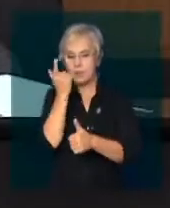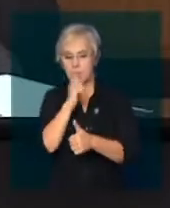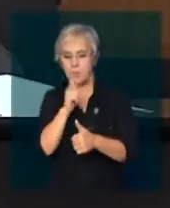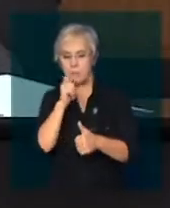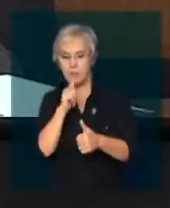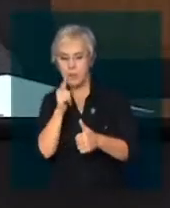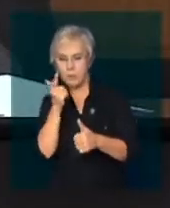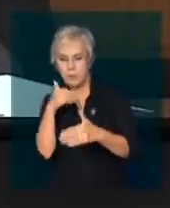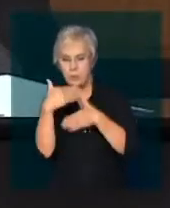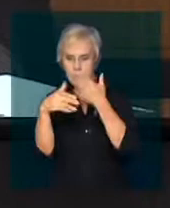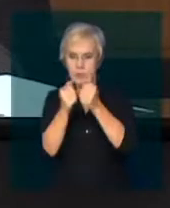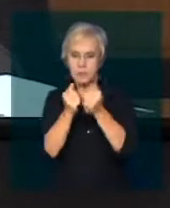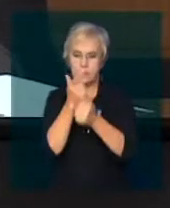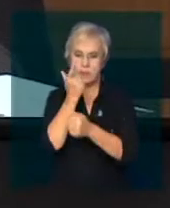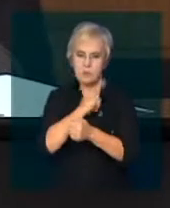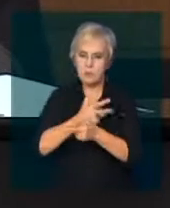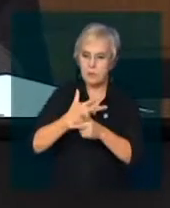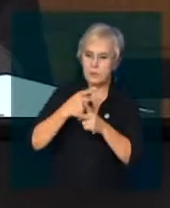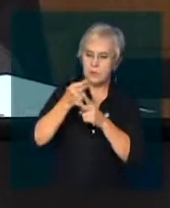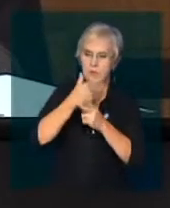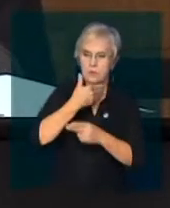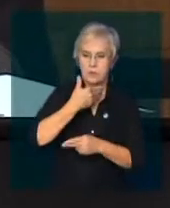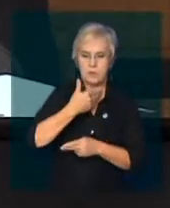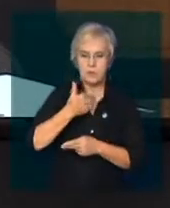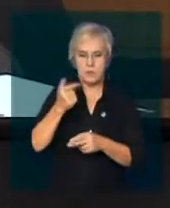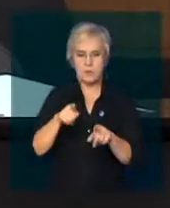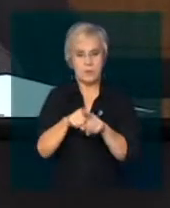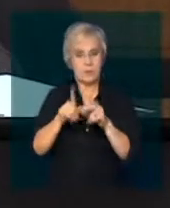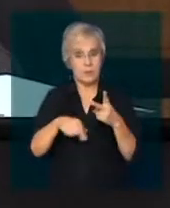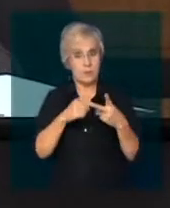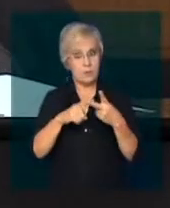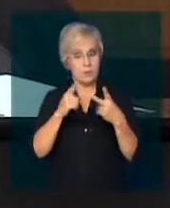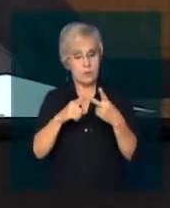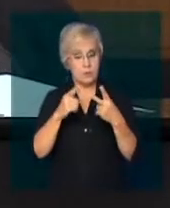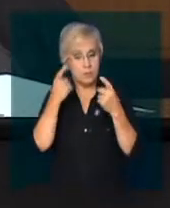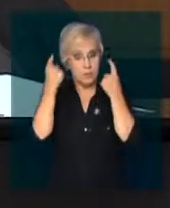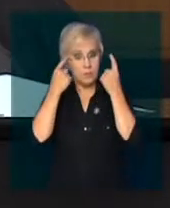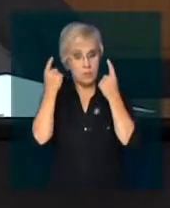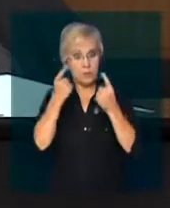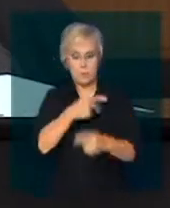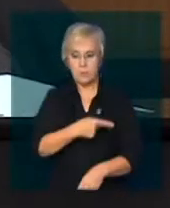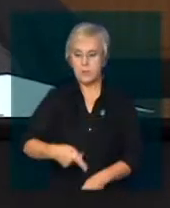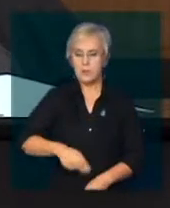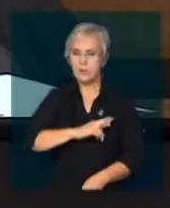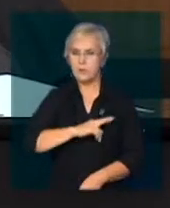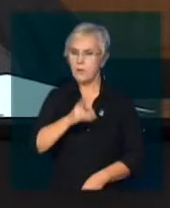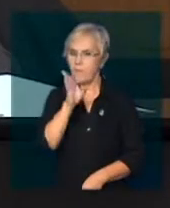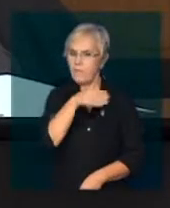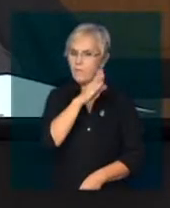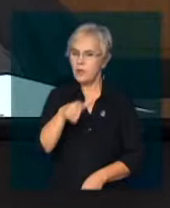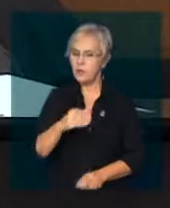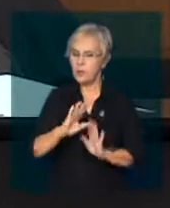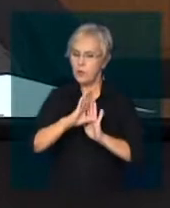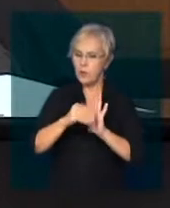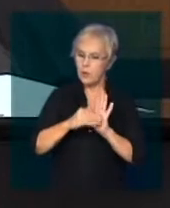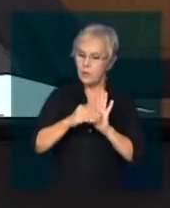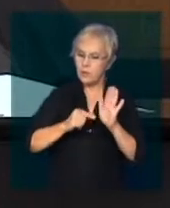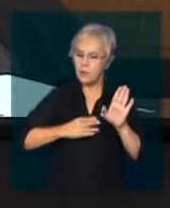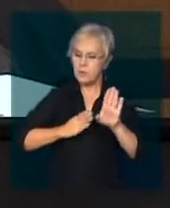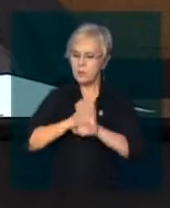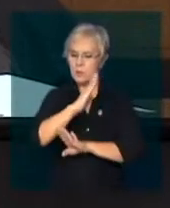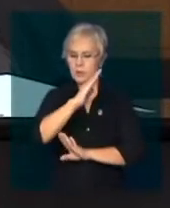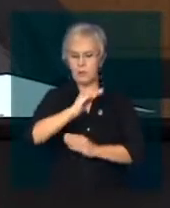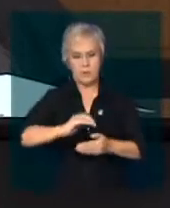uma solução. Outra grande preocupação é com o recente veto da Presidência da República às emendas aprovadas